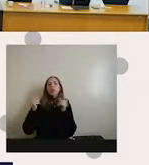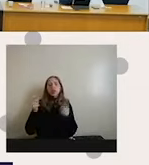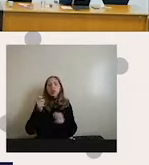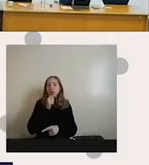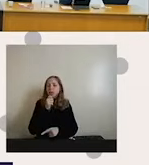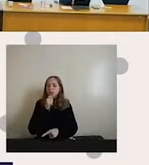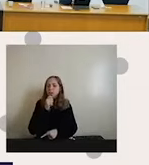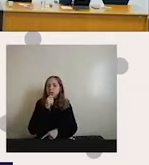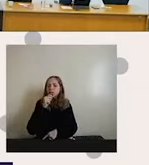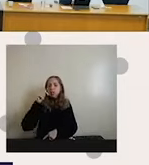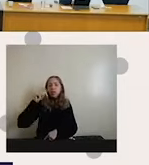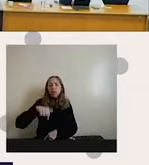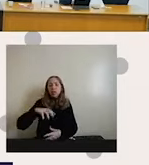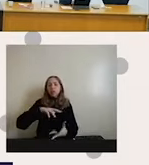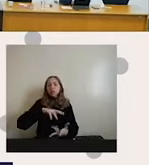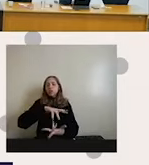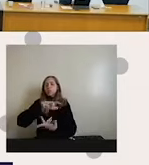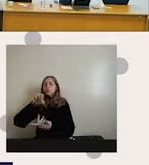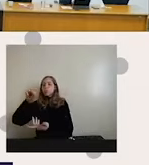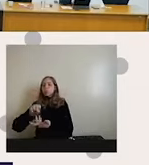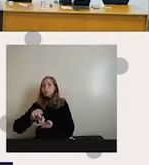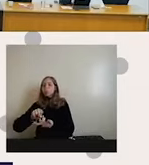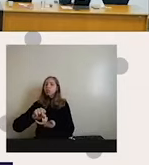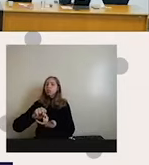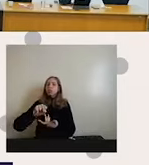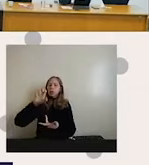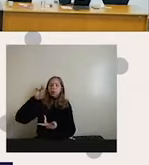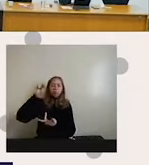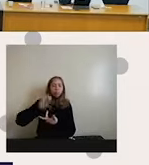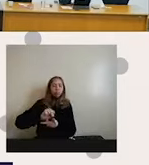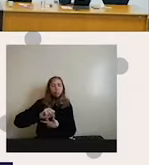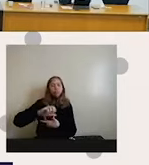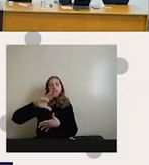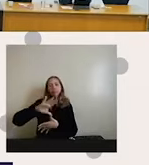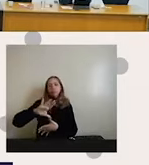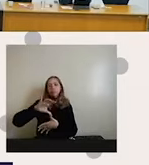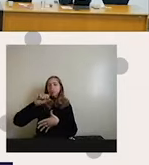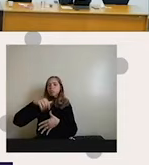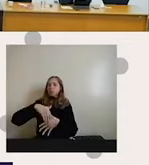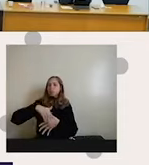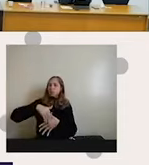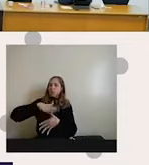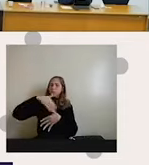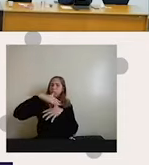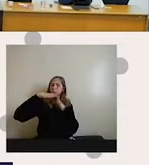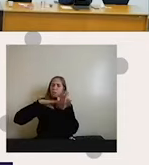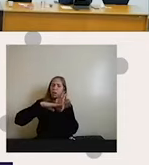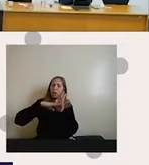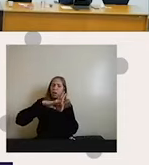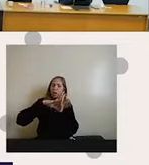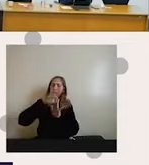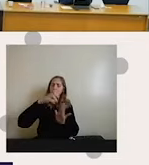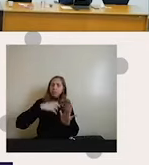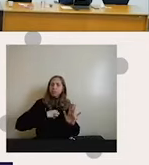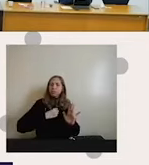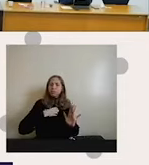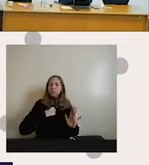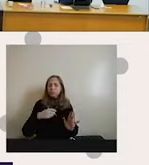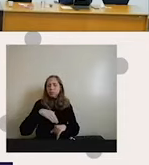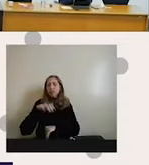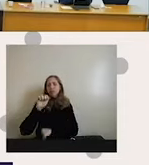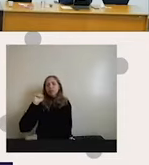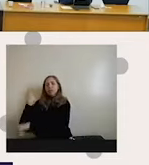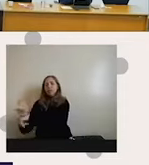diria o professor Ricardo Antunes, né, América Latina e Caribe, nós temos crescido mais do que a média mundial, né? E isso mostra justamente que